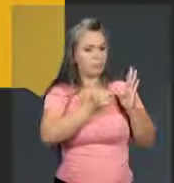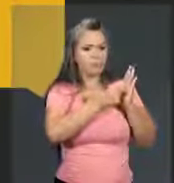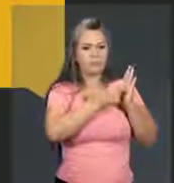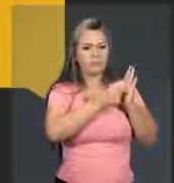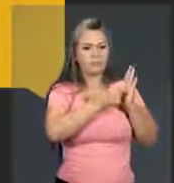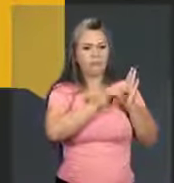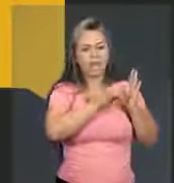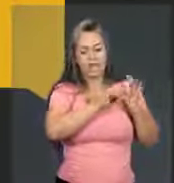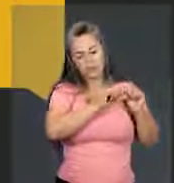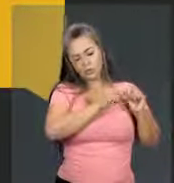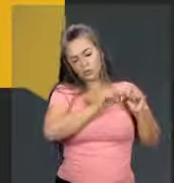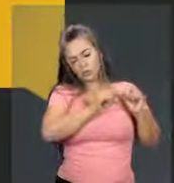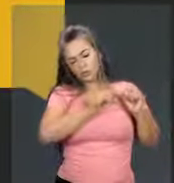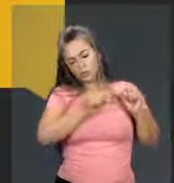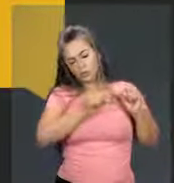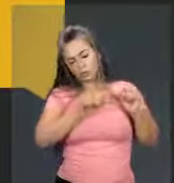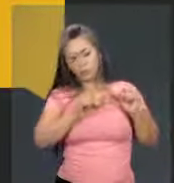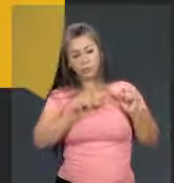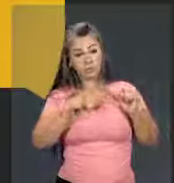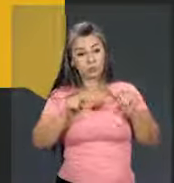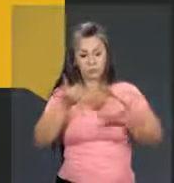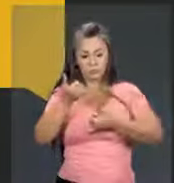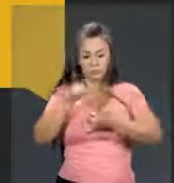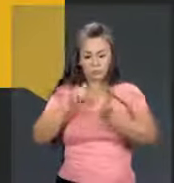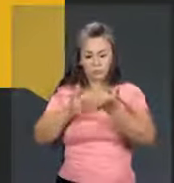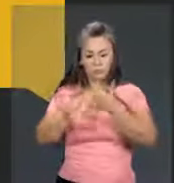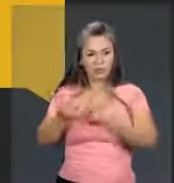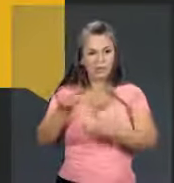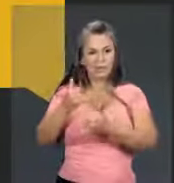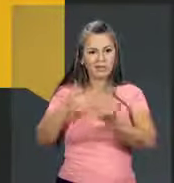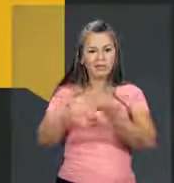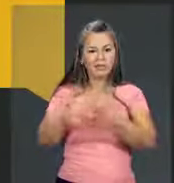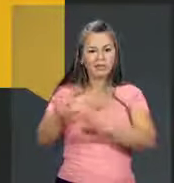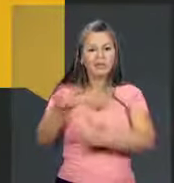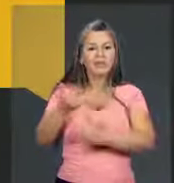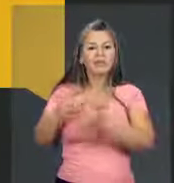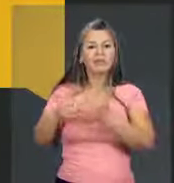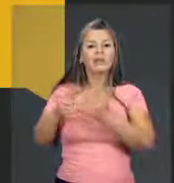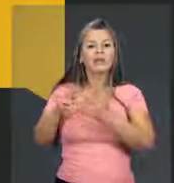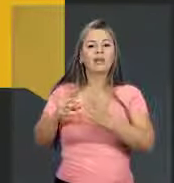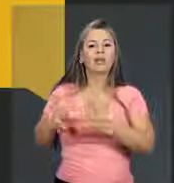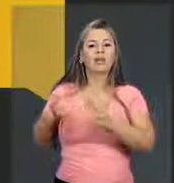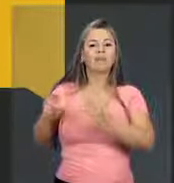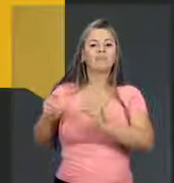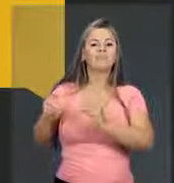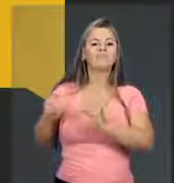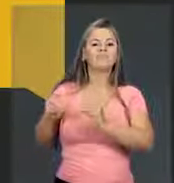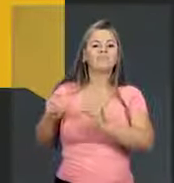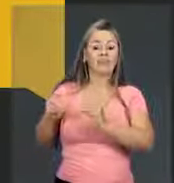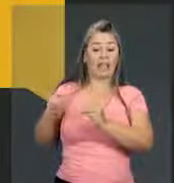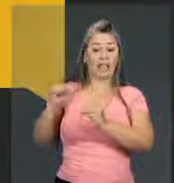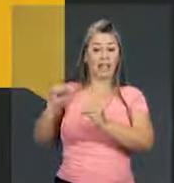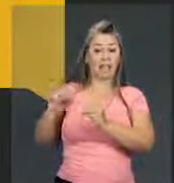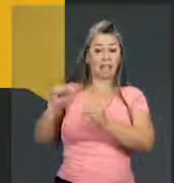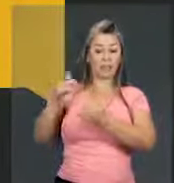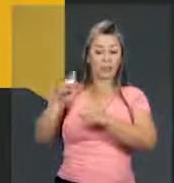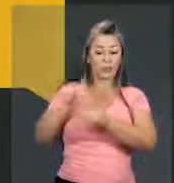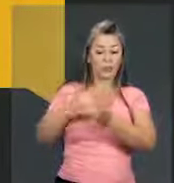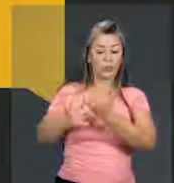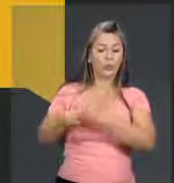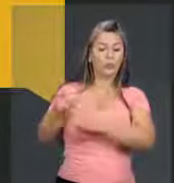uma solução eletrolítica, vai ocorrer uma decomposição. Esse efeito